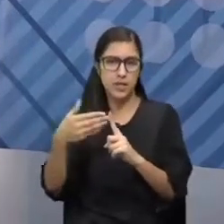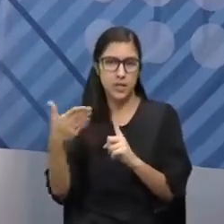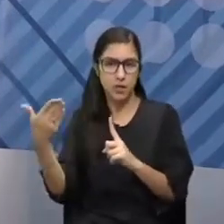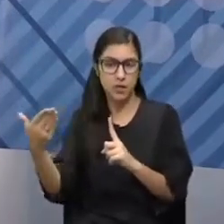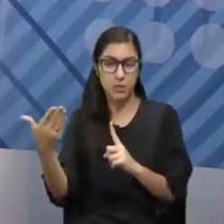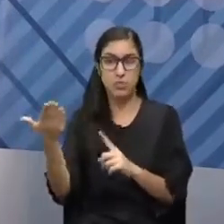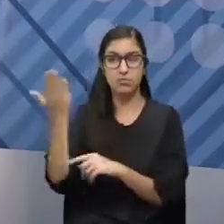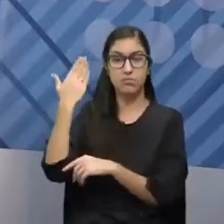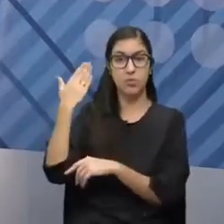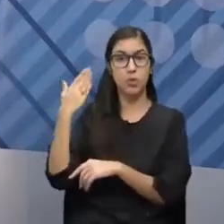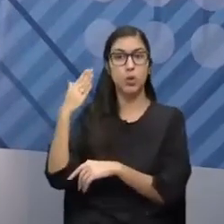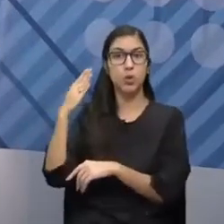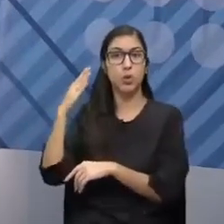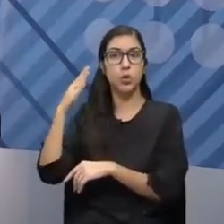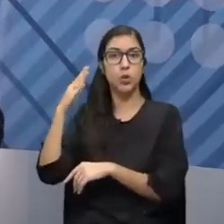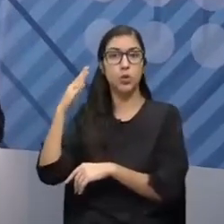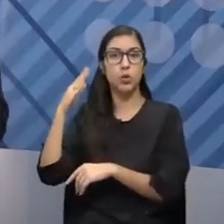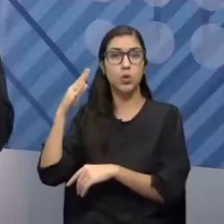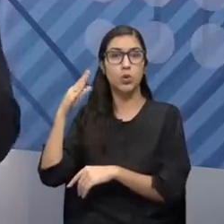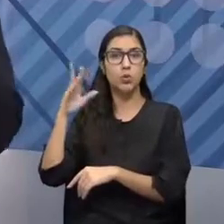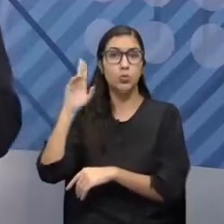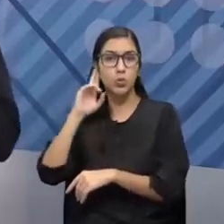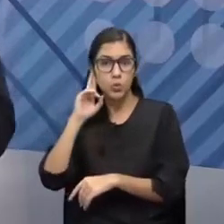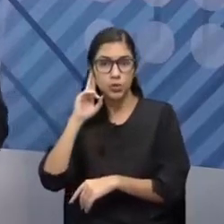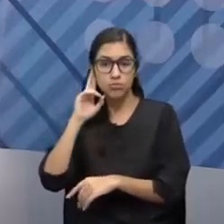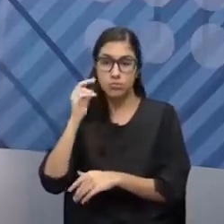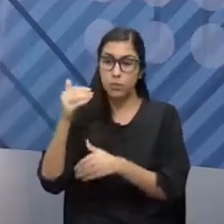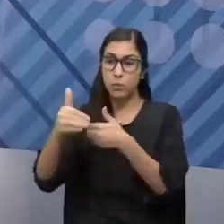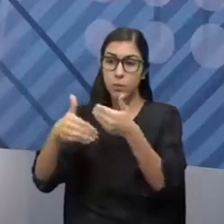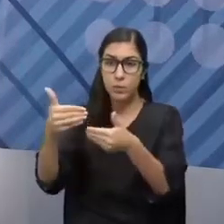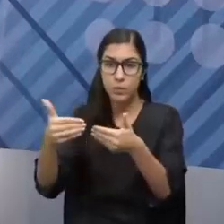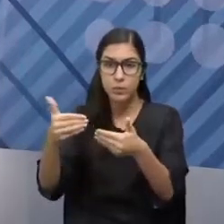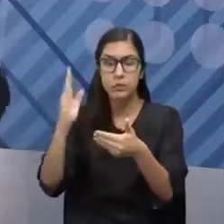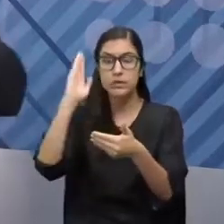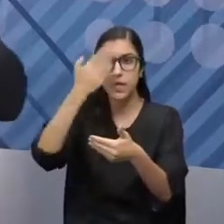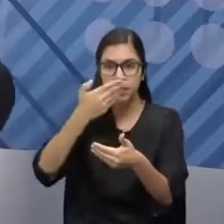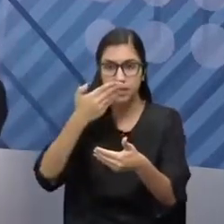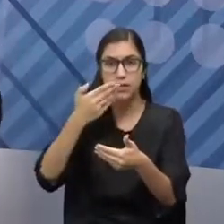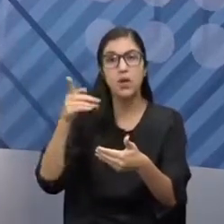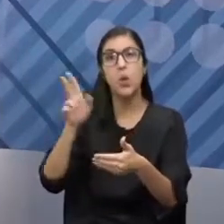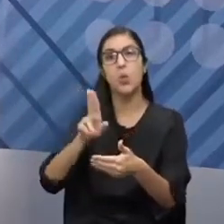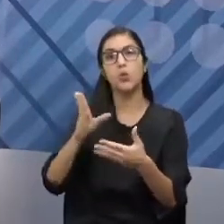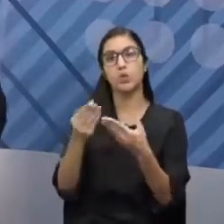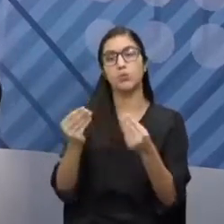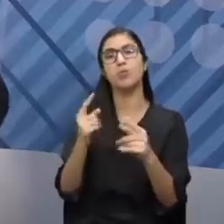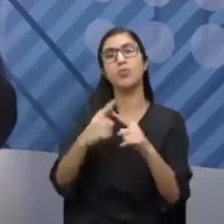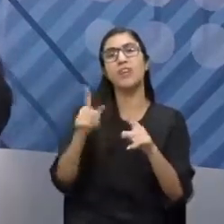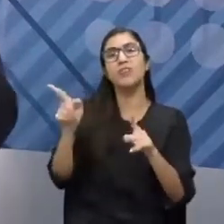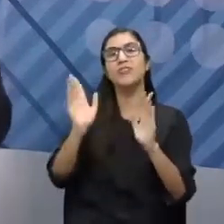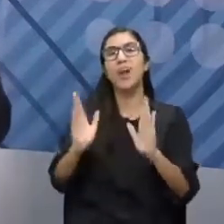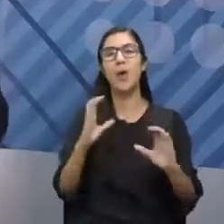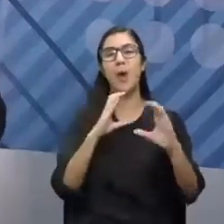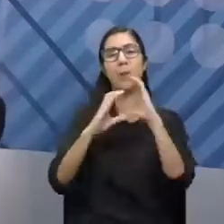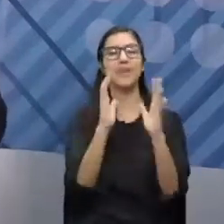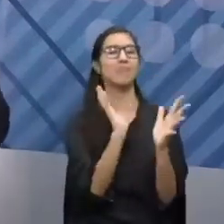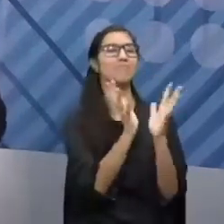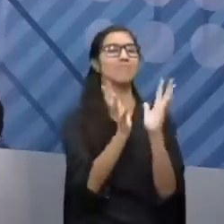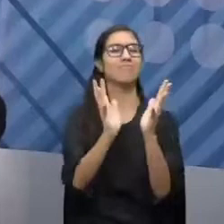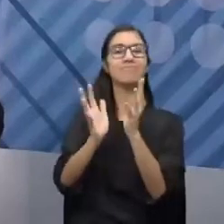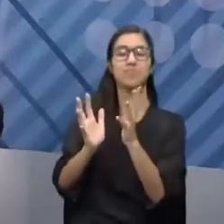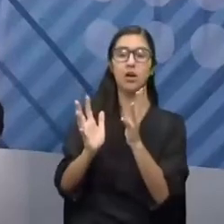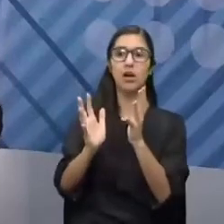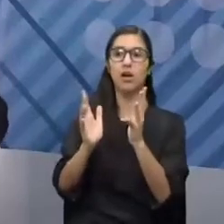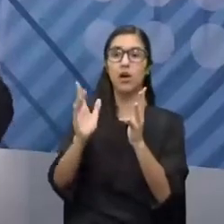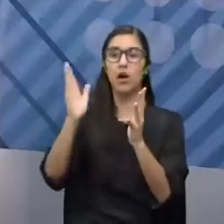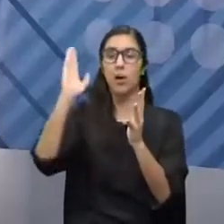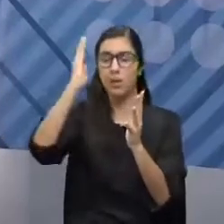eram surdas e ficaram cegas, eles utilizam muito a Libras tátil. Já utilizavam Libras, já se comunicavam em Libras e aí